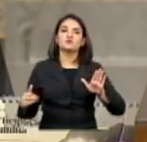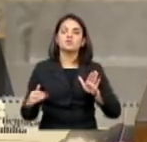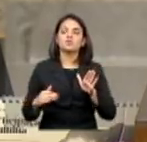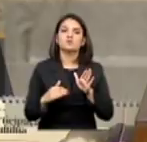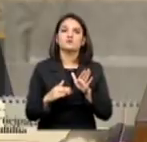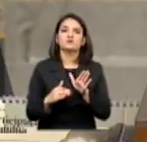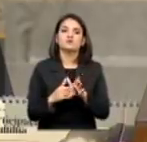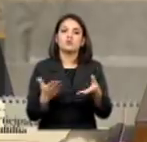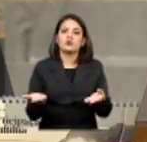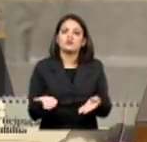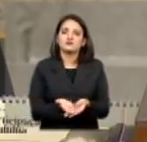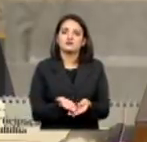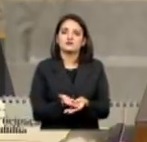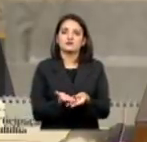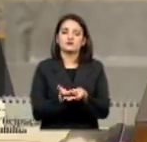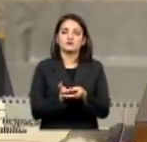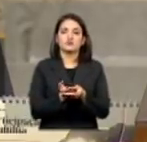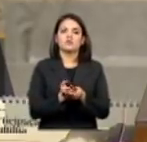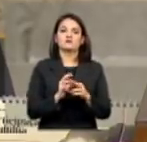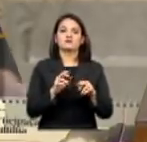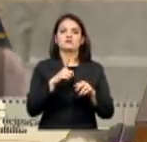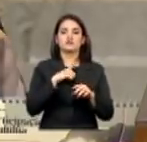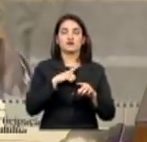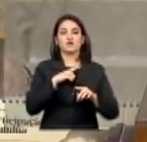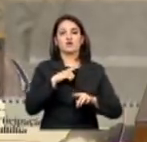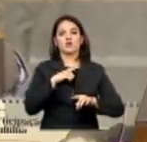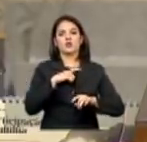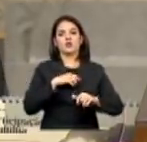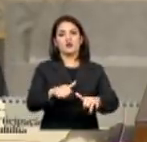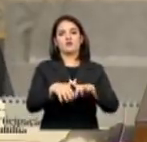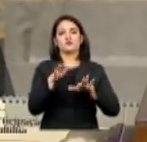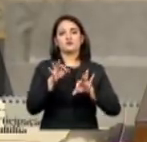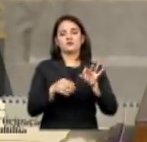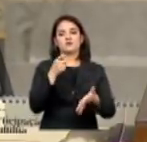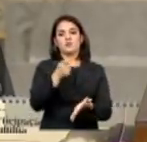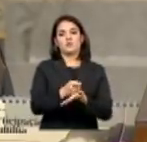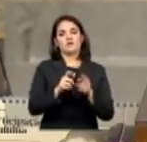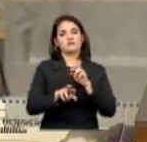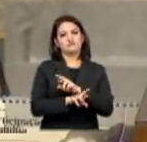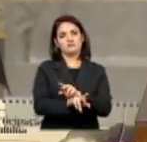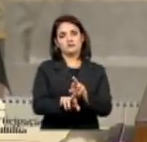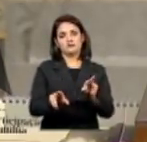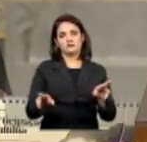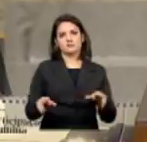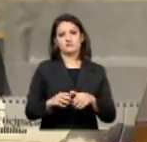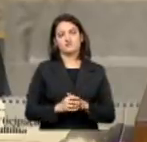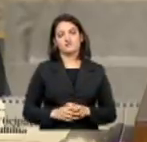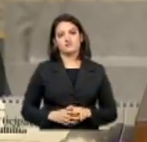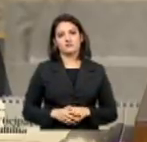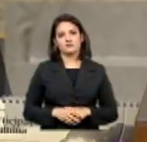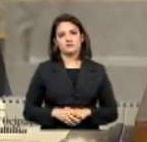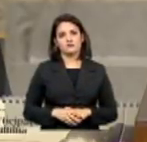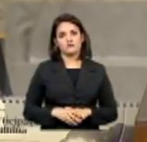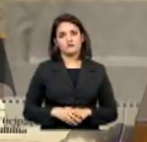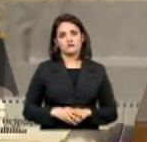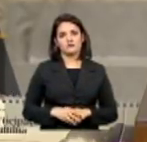perante tribunais diversos juízos diverso